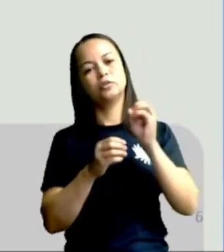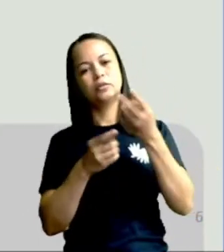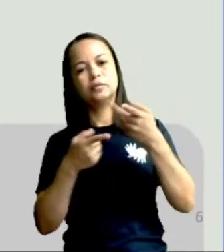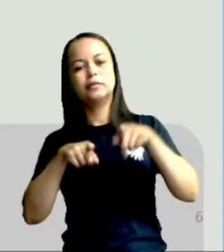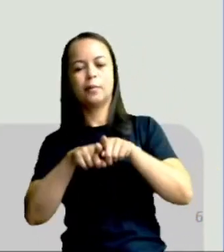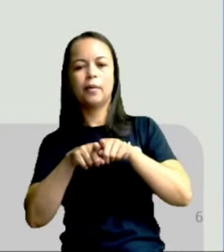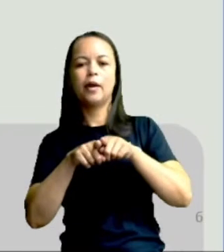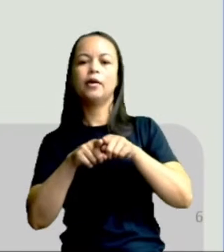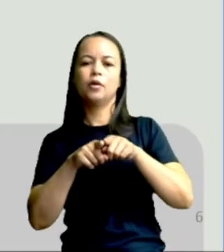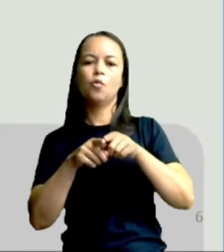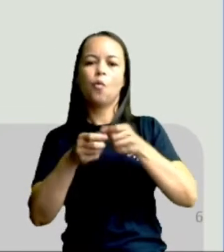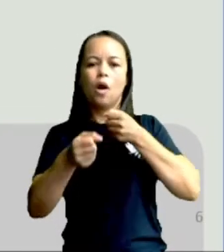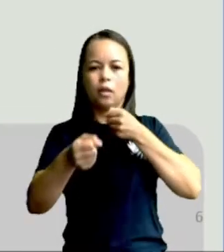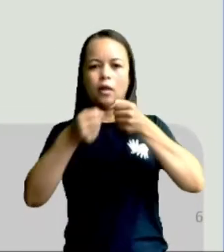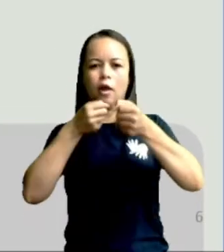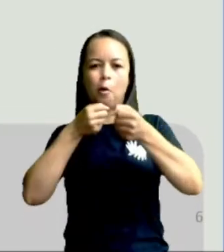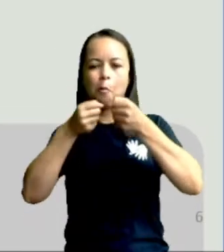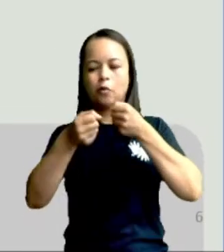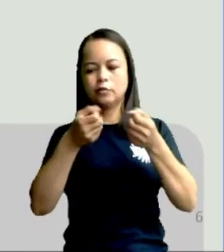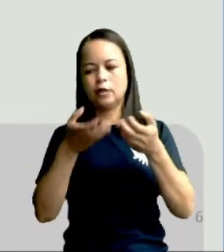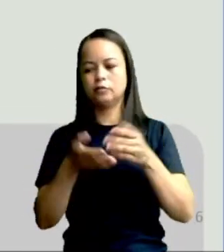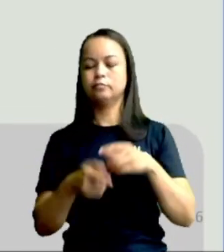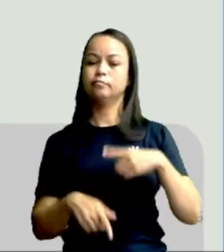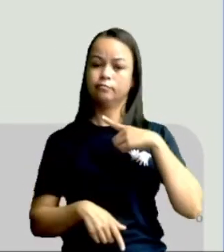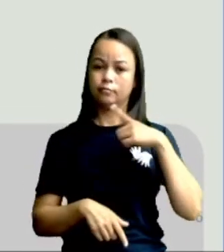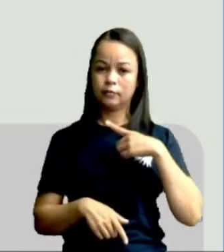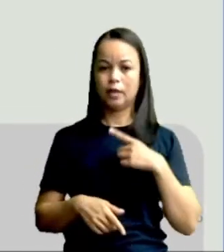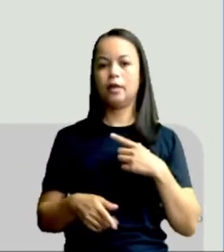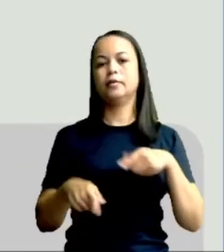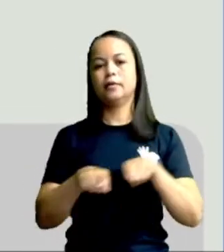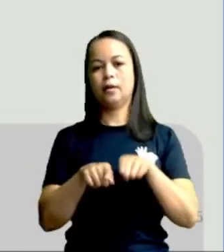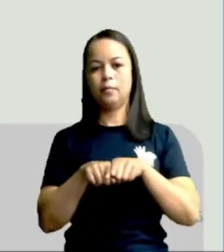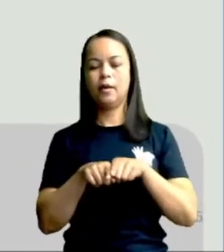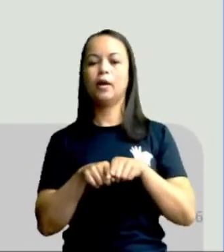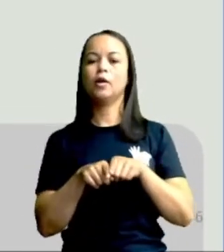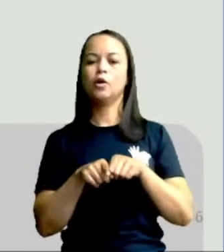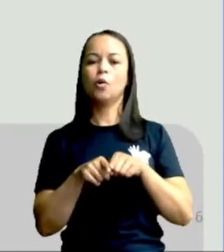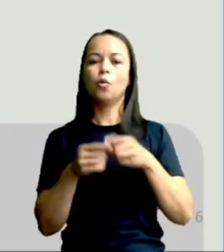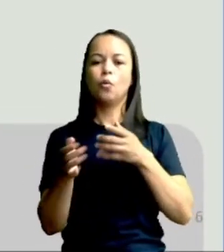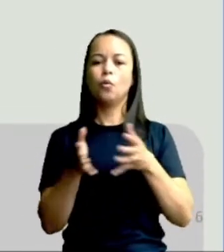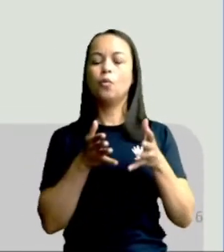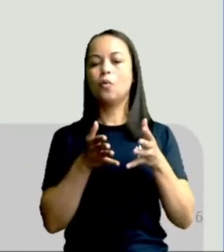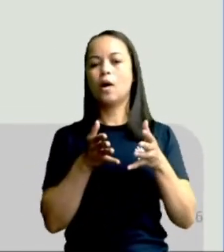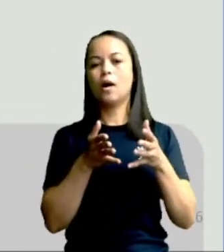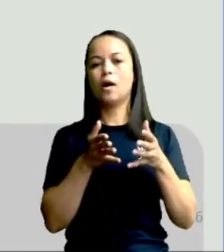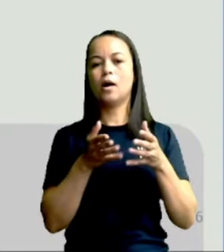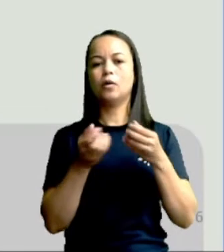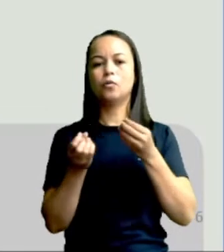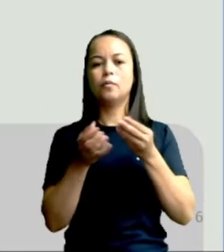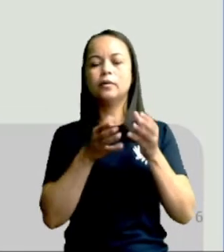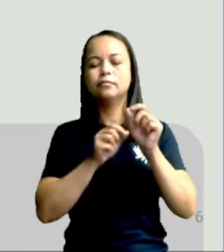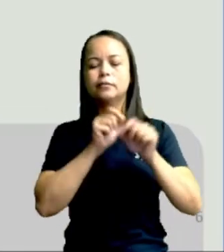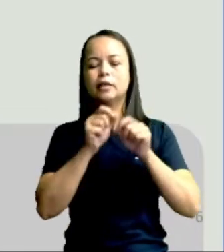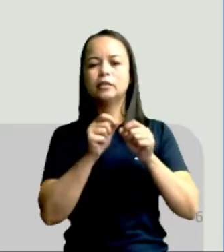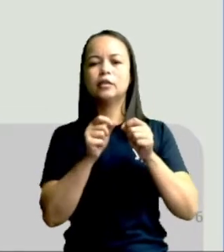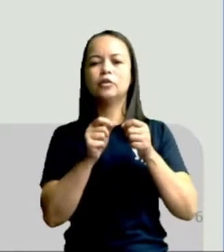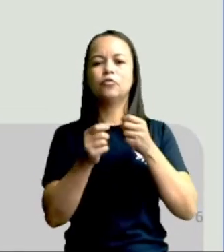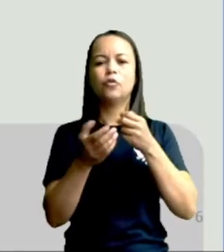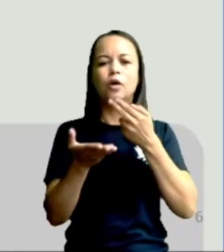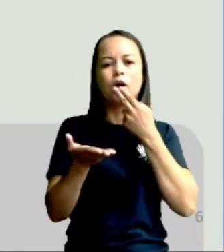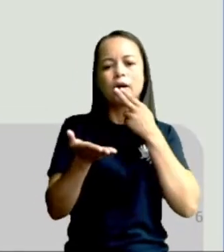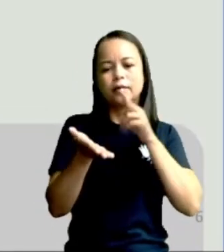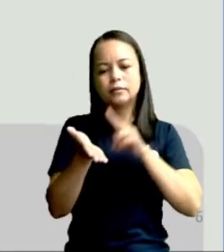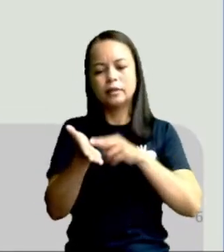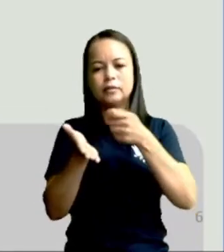reportagem. Também temos o argumentativo, que é a carta aberta, a tese e